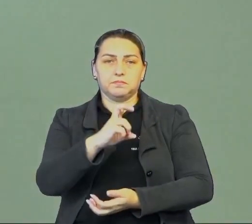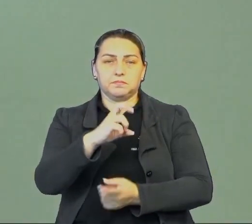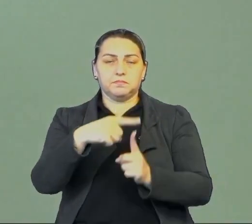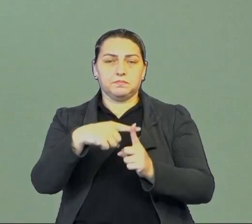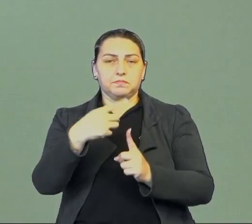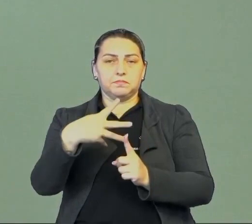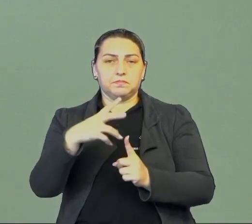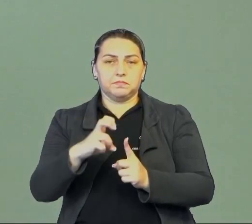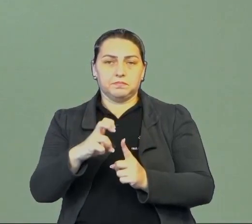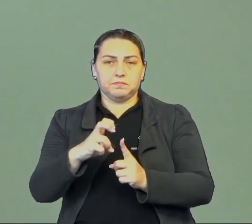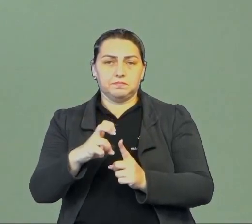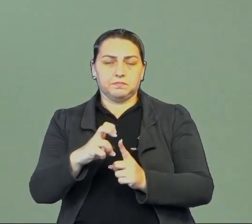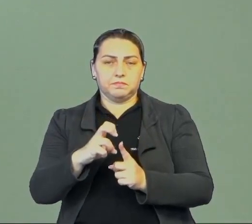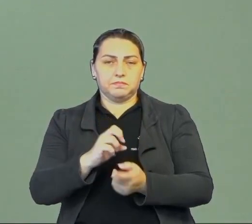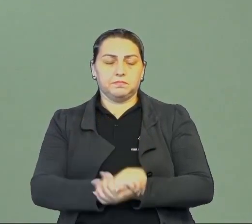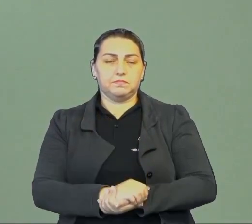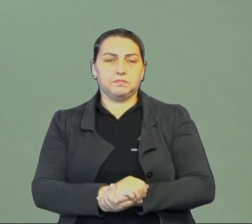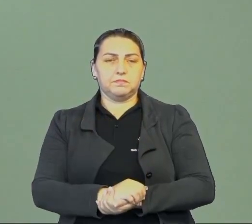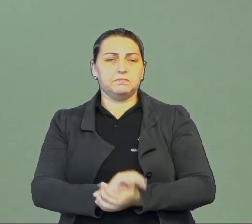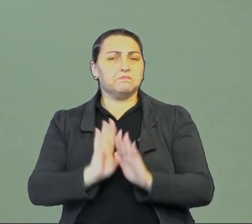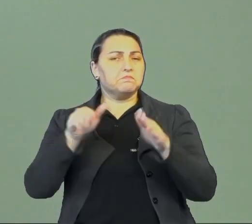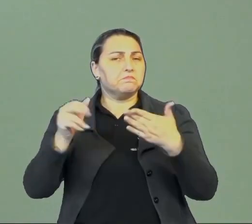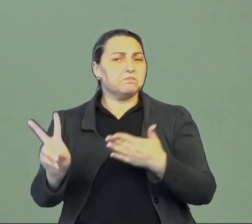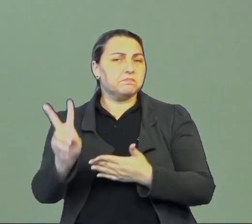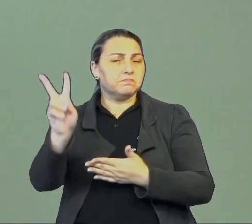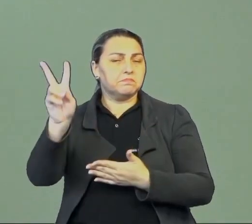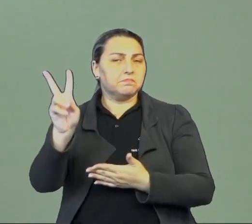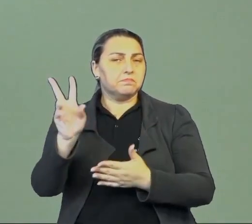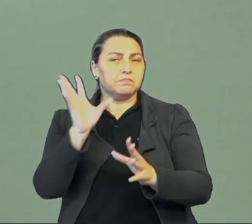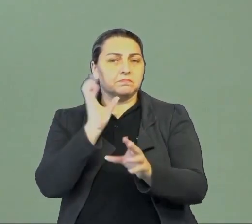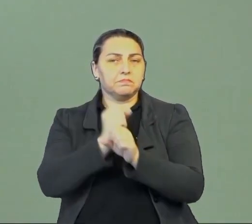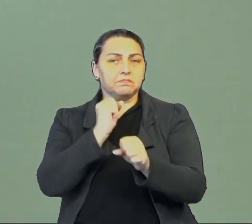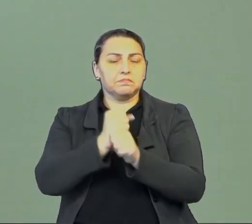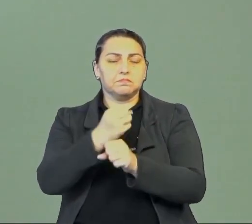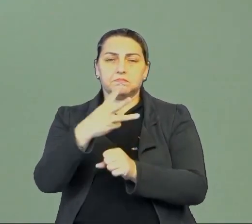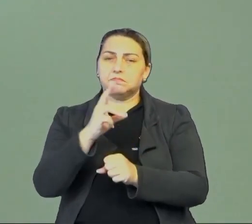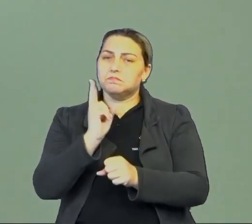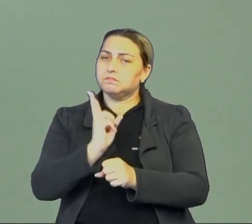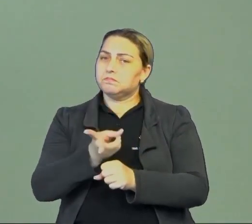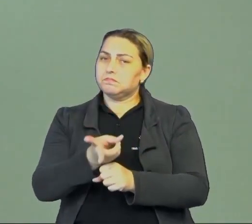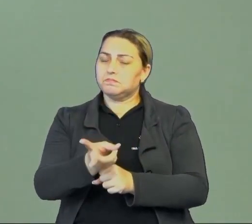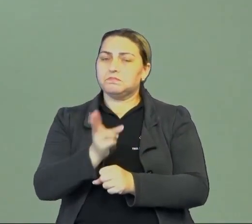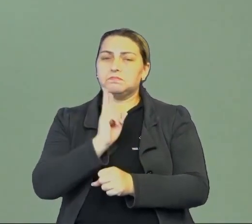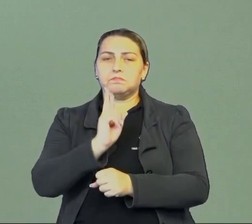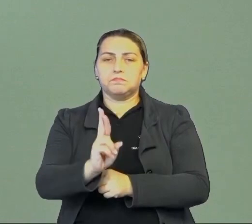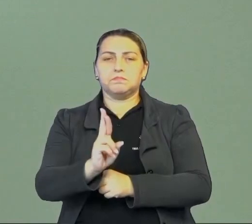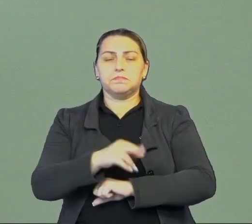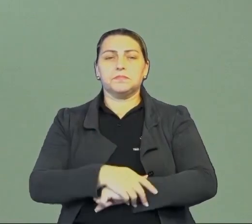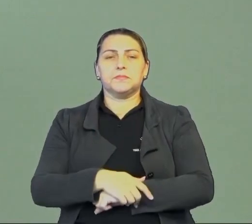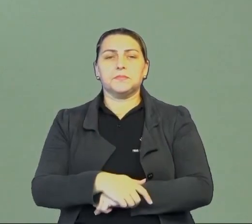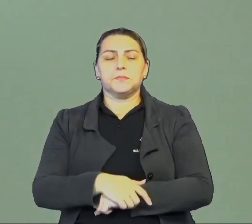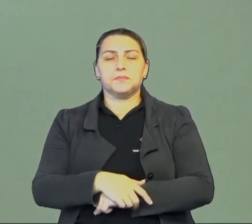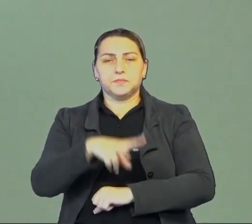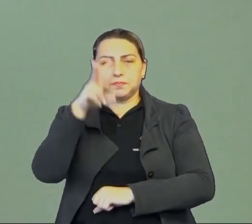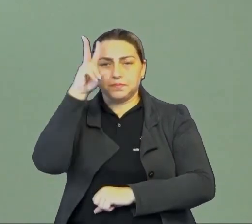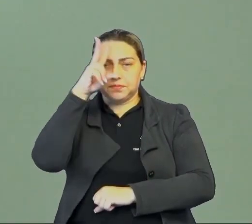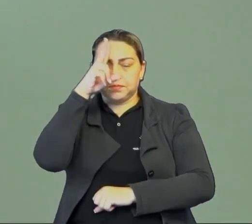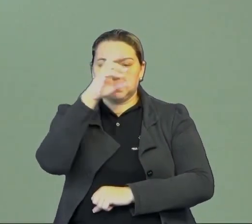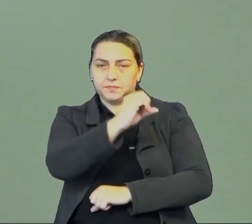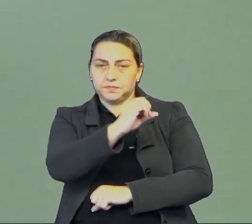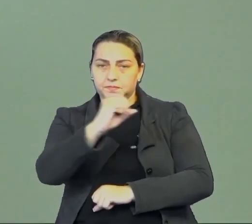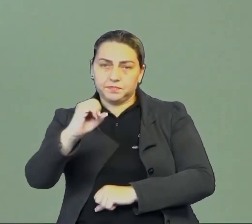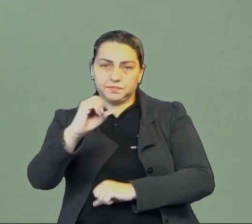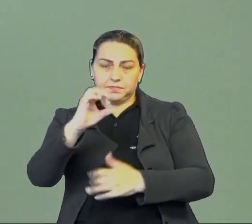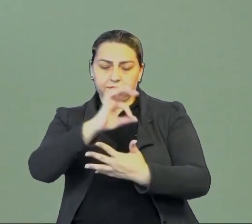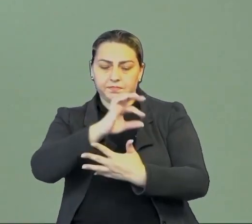dá o resultado de 45 então que valor seria esse que somado com 45 resulta em 45 lembra do elemento